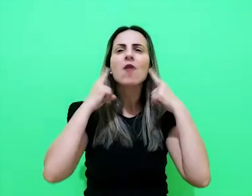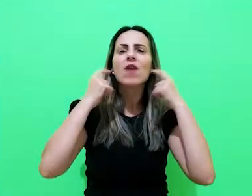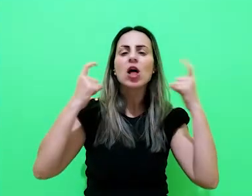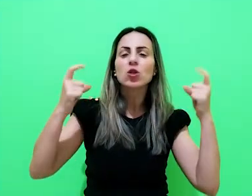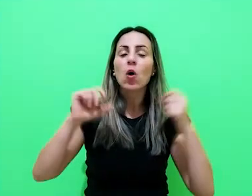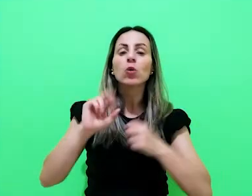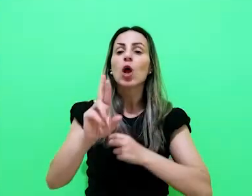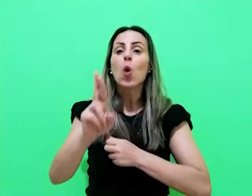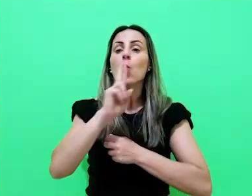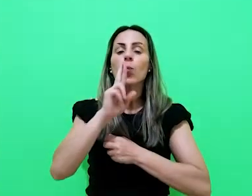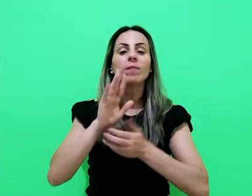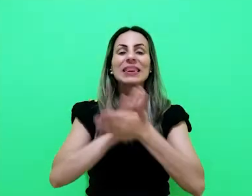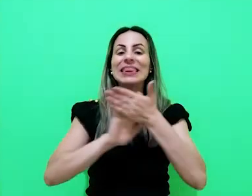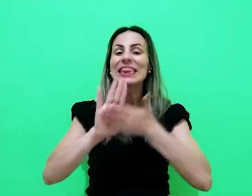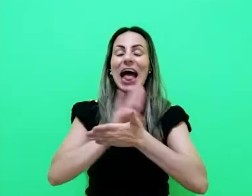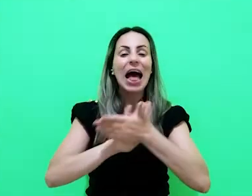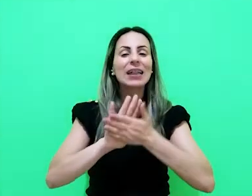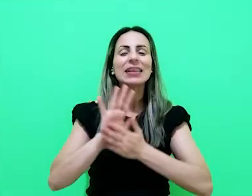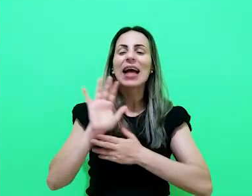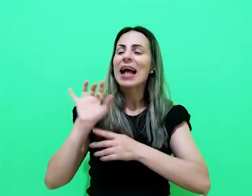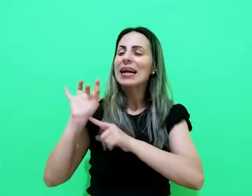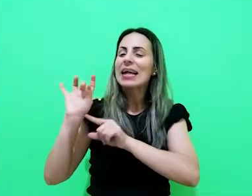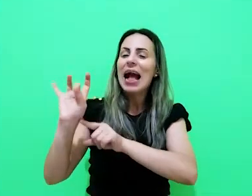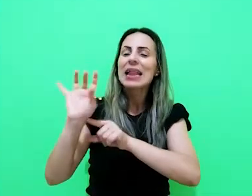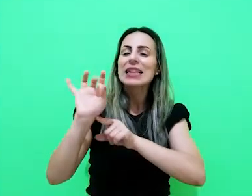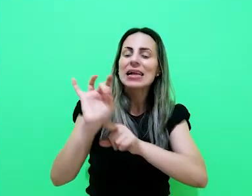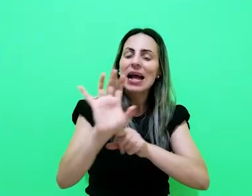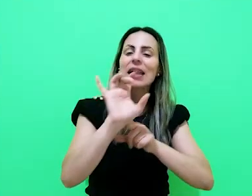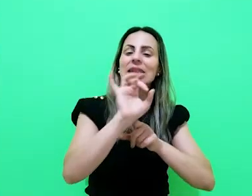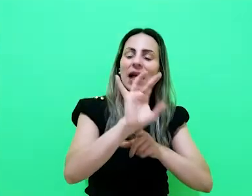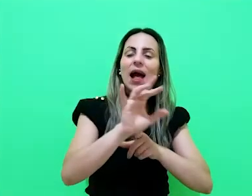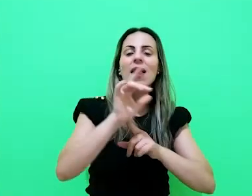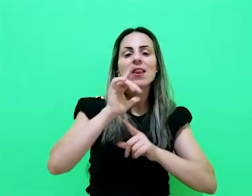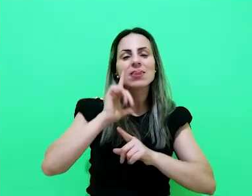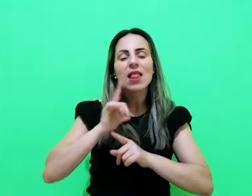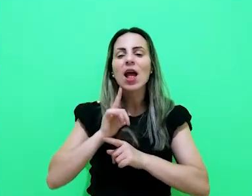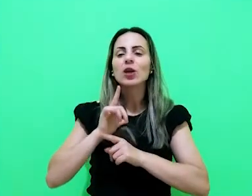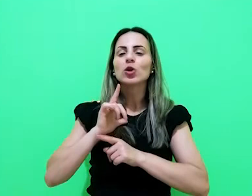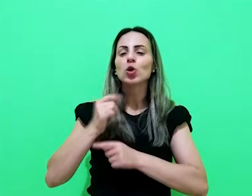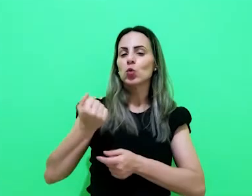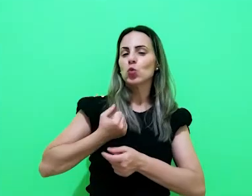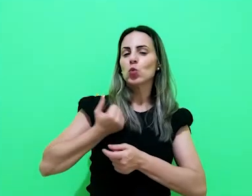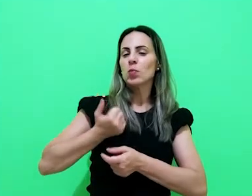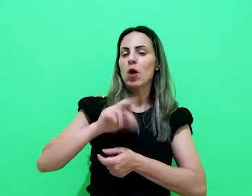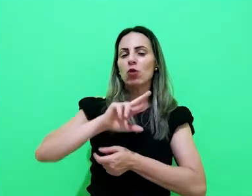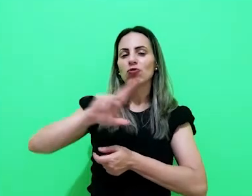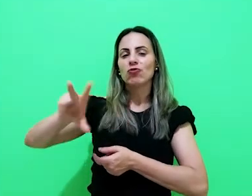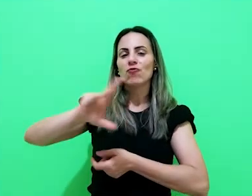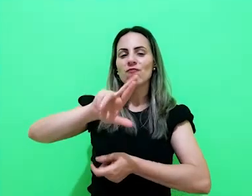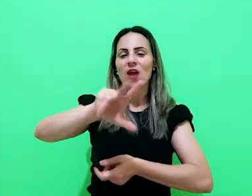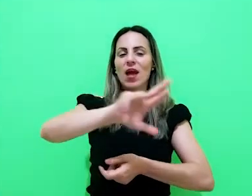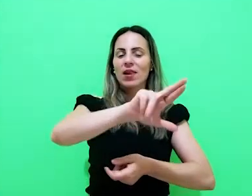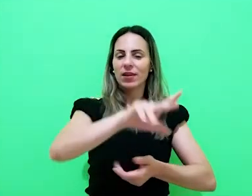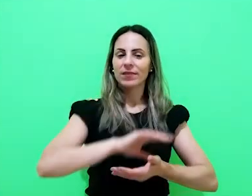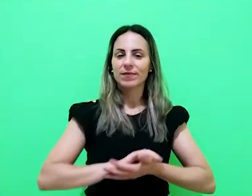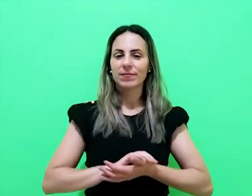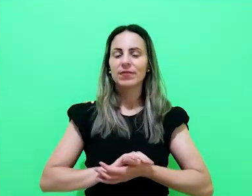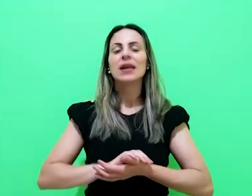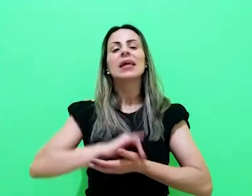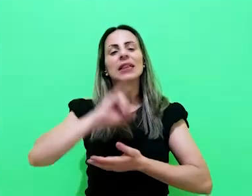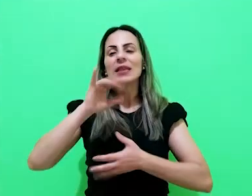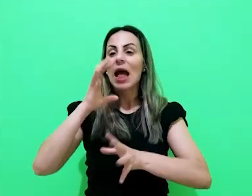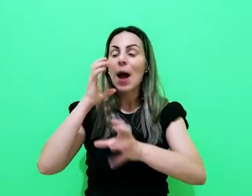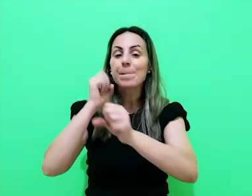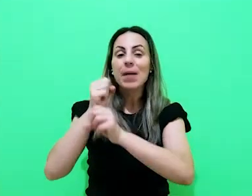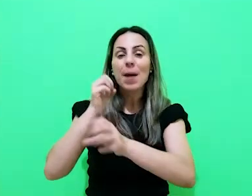se nenhuma resposta. E para cada um, eles vai dando uma pontuação diferente, tá? A partir do momento que você tem